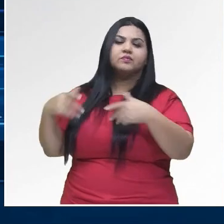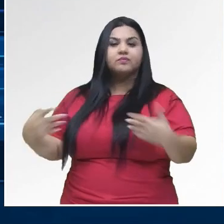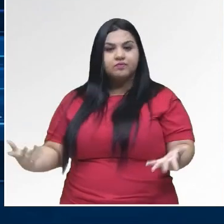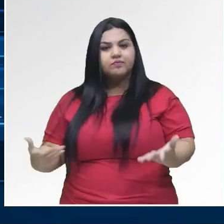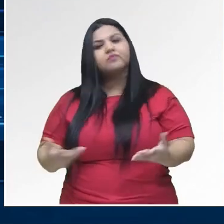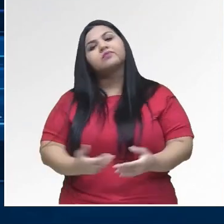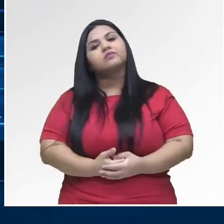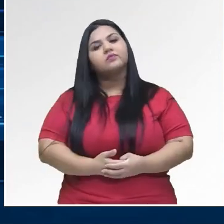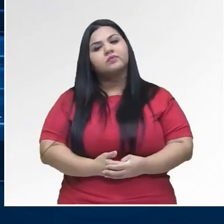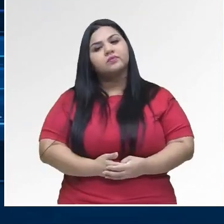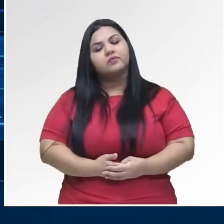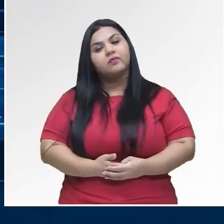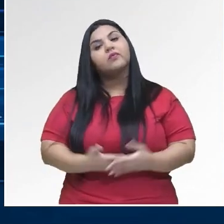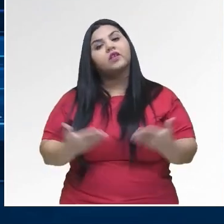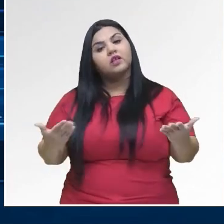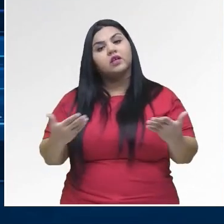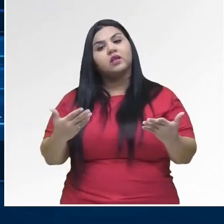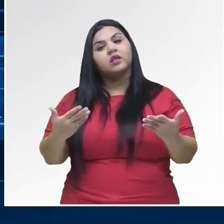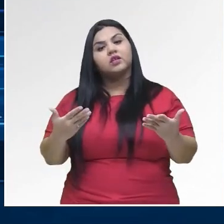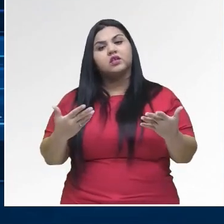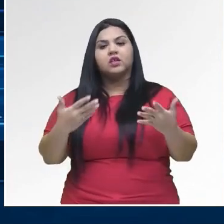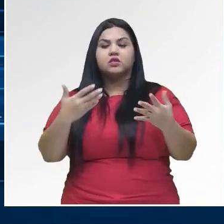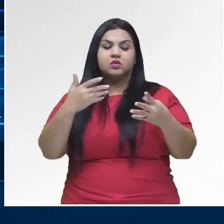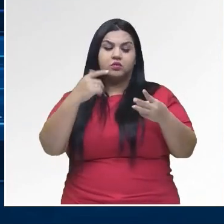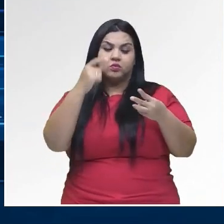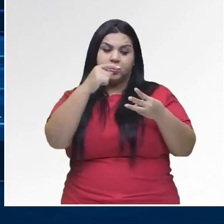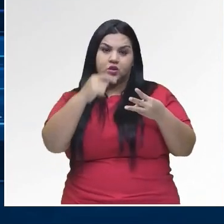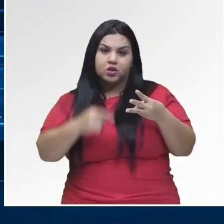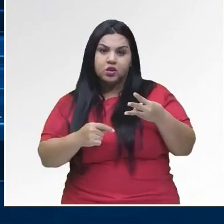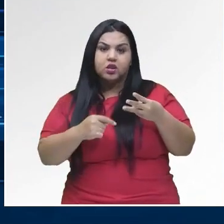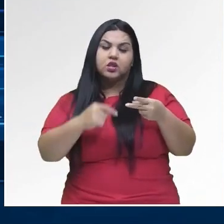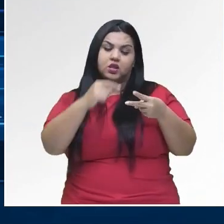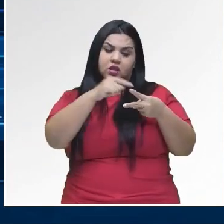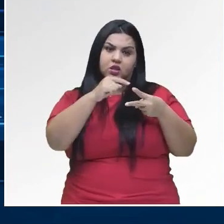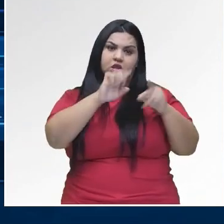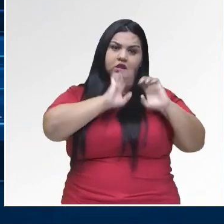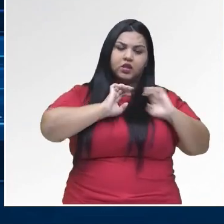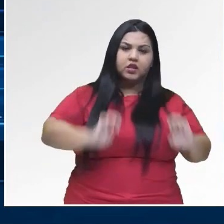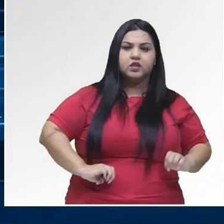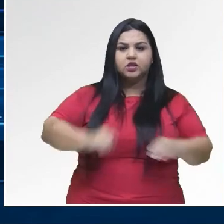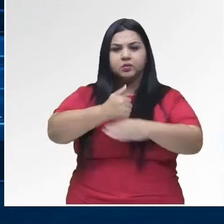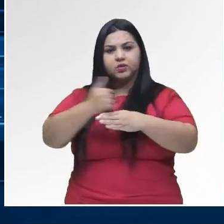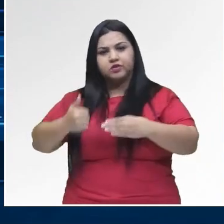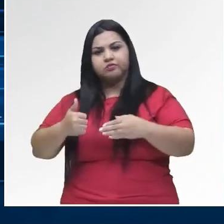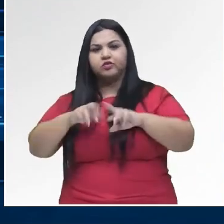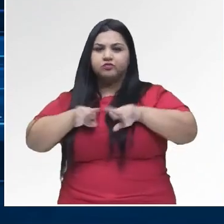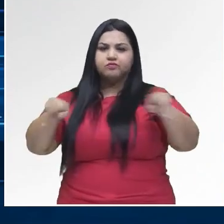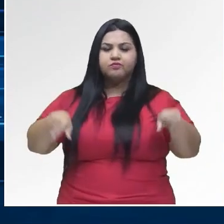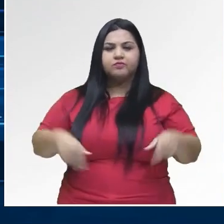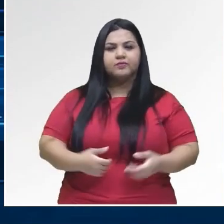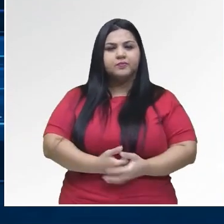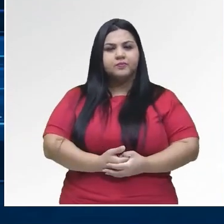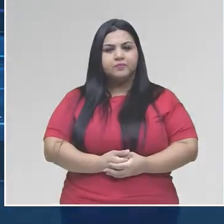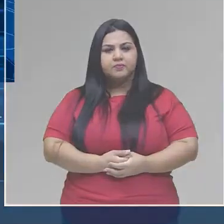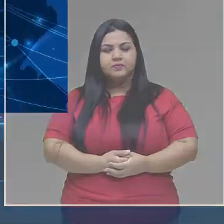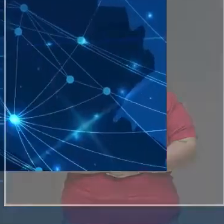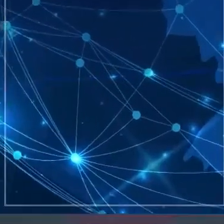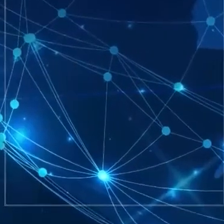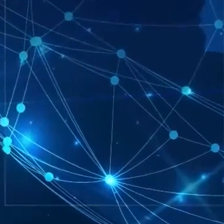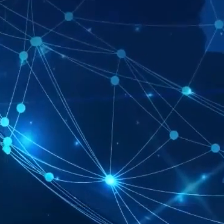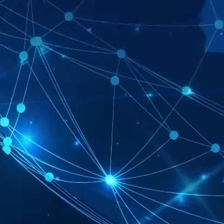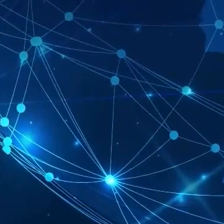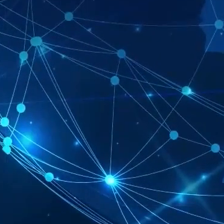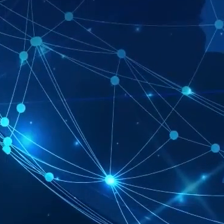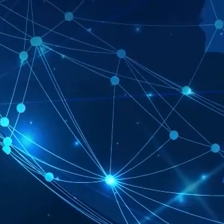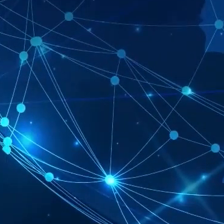isso? Então, pessoal, essas são as pequenas diferenças entre ética e moral.